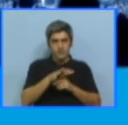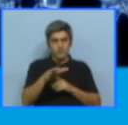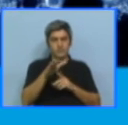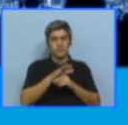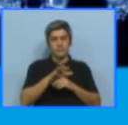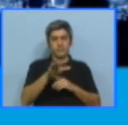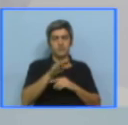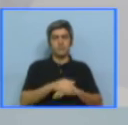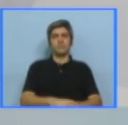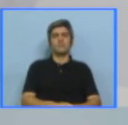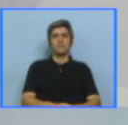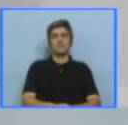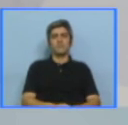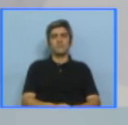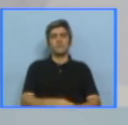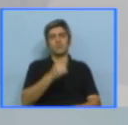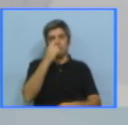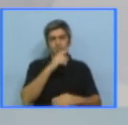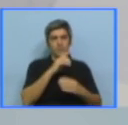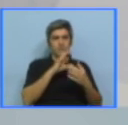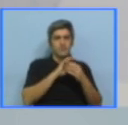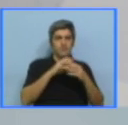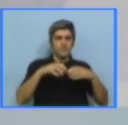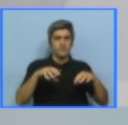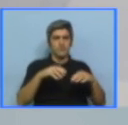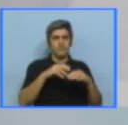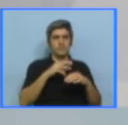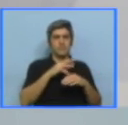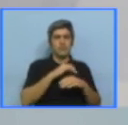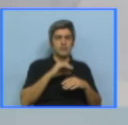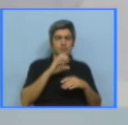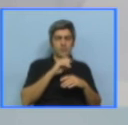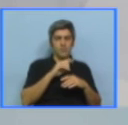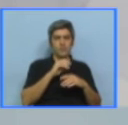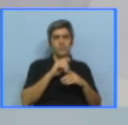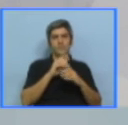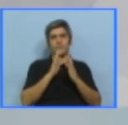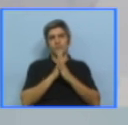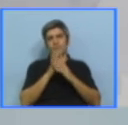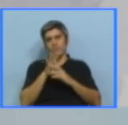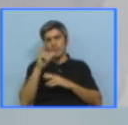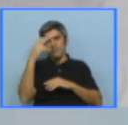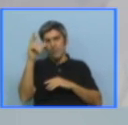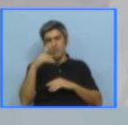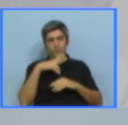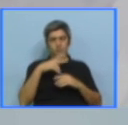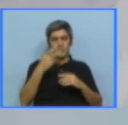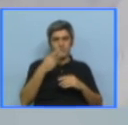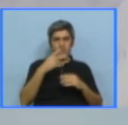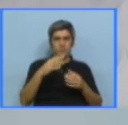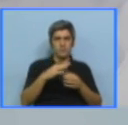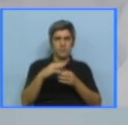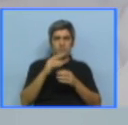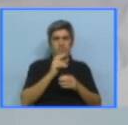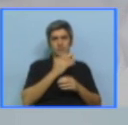A história faz-se desses dois polos, animação missionária em Portugal e evangelização além fronteiras. Além fronteiras. Ao longo das 7 décadas